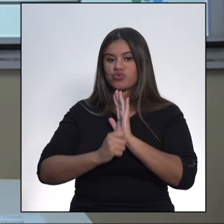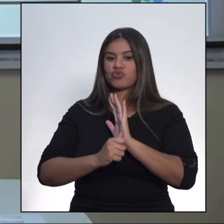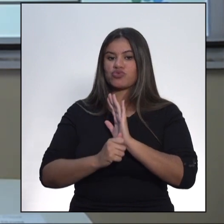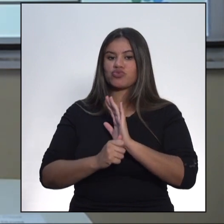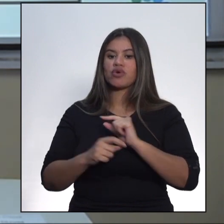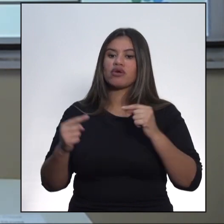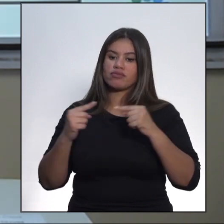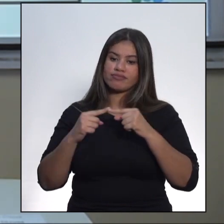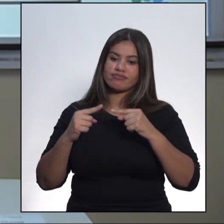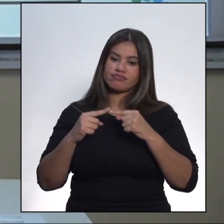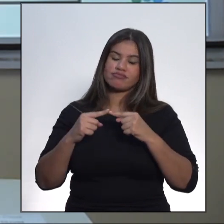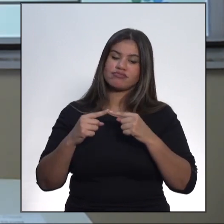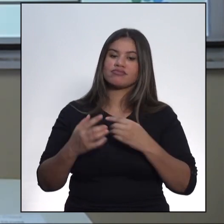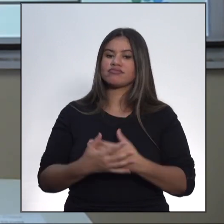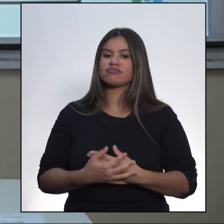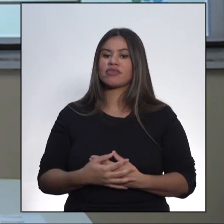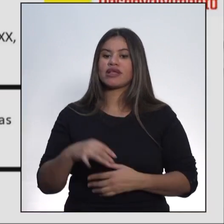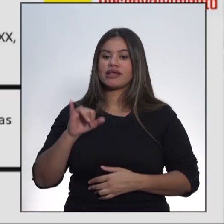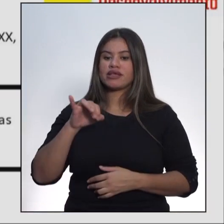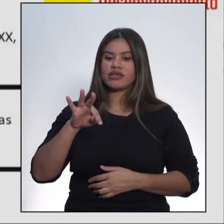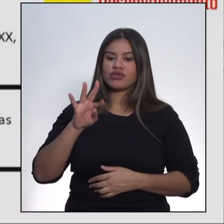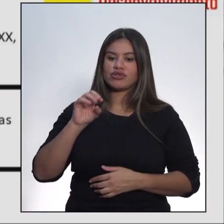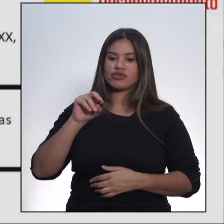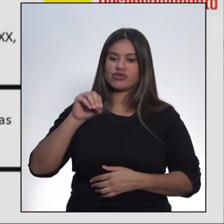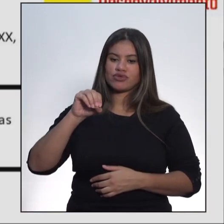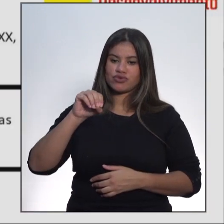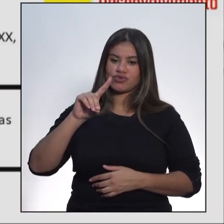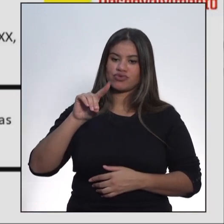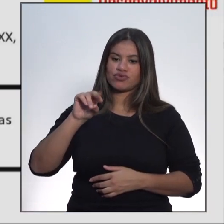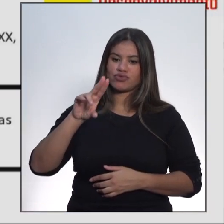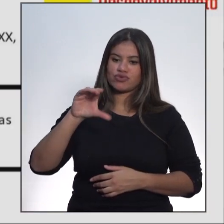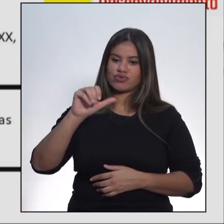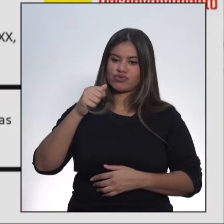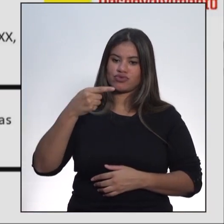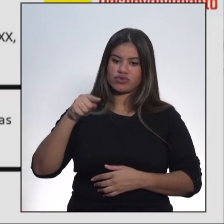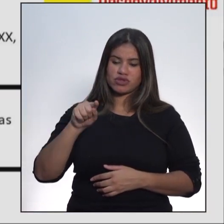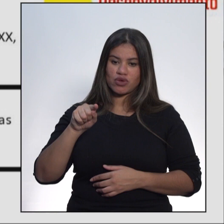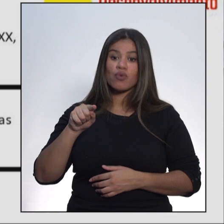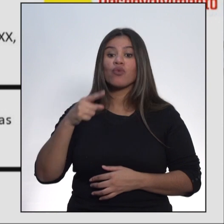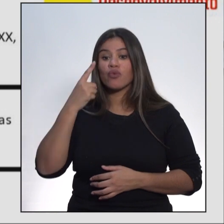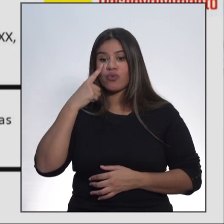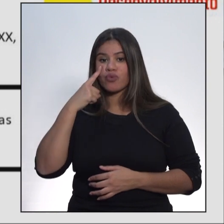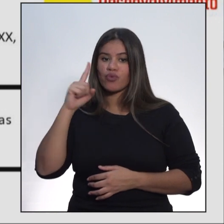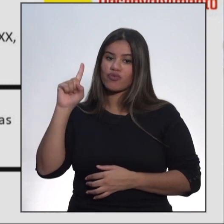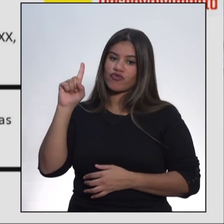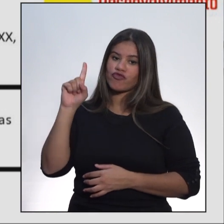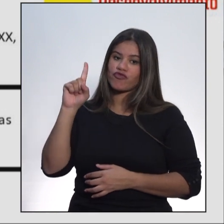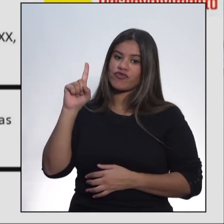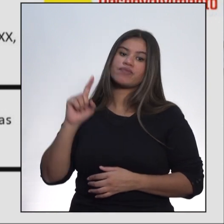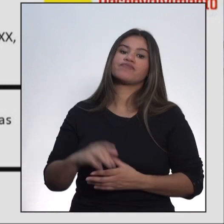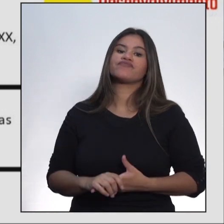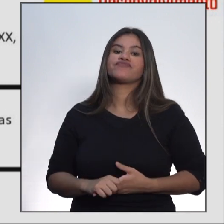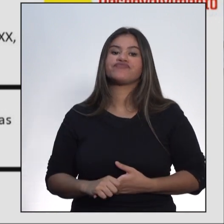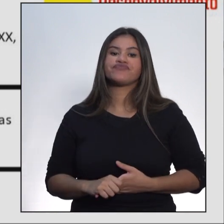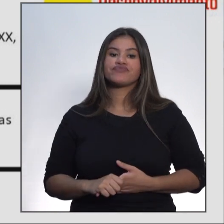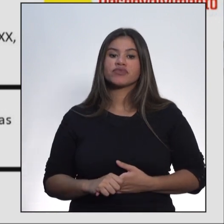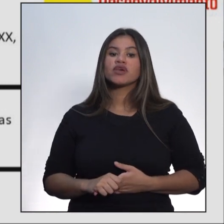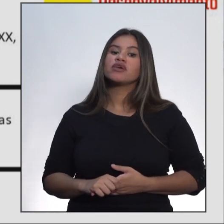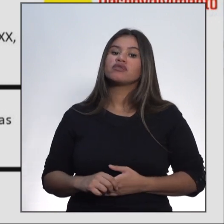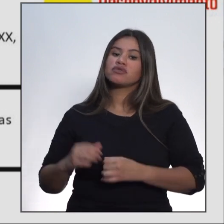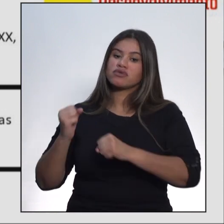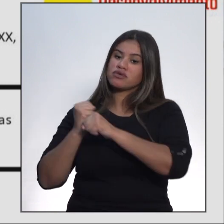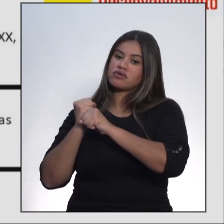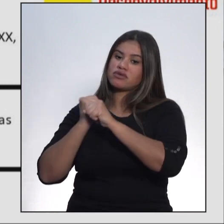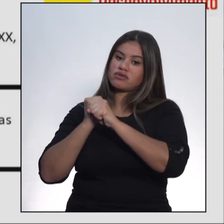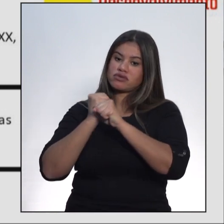nossa introdução. Vamos lá ver mesmo? Observou-se nos últimos anos um crescente